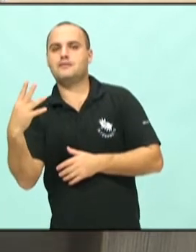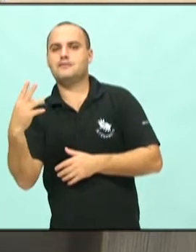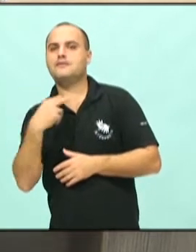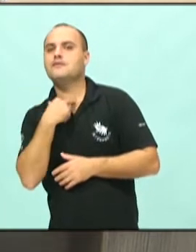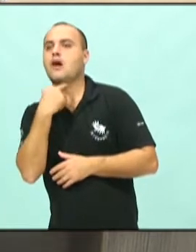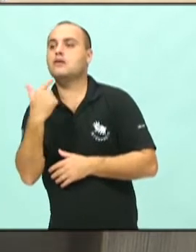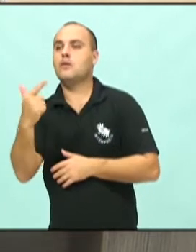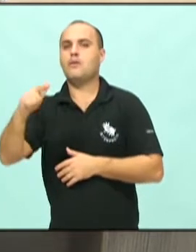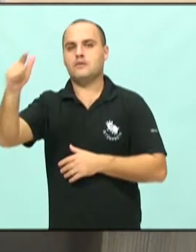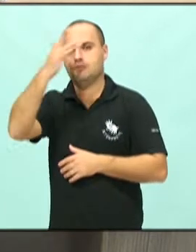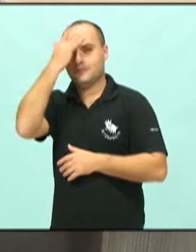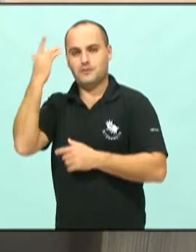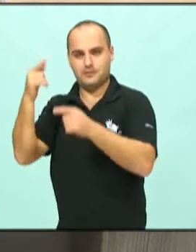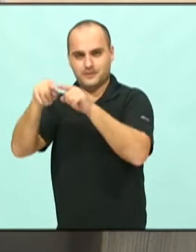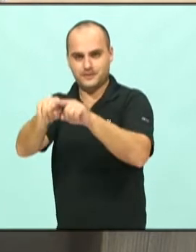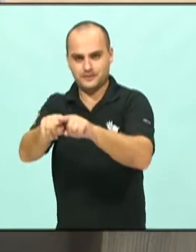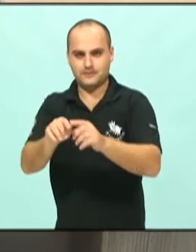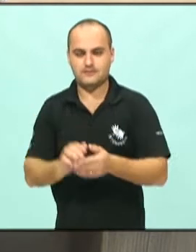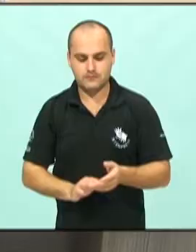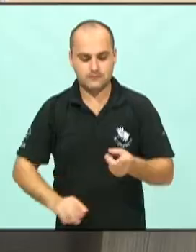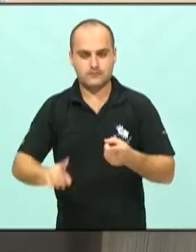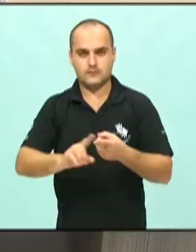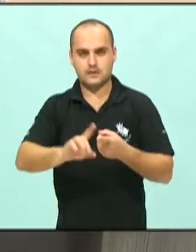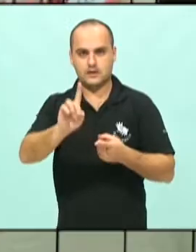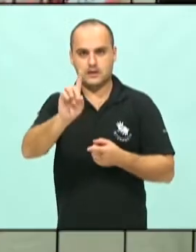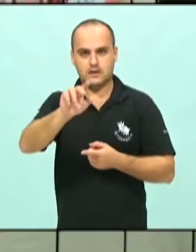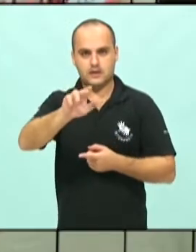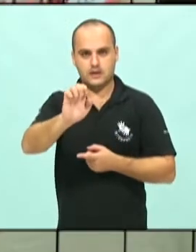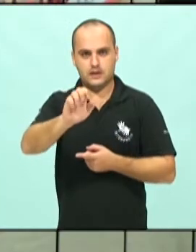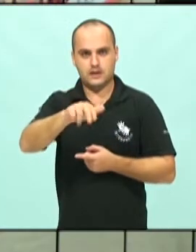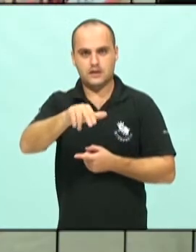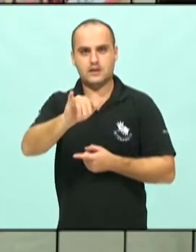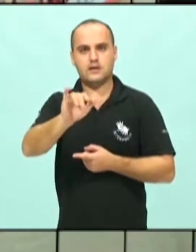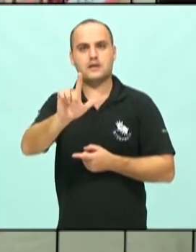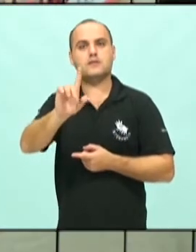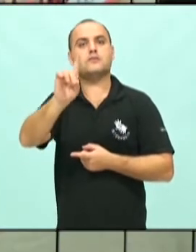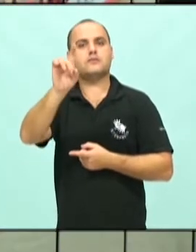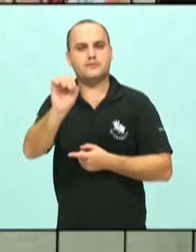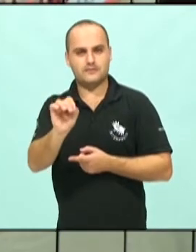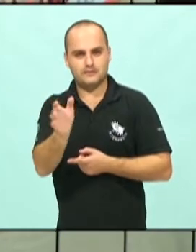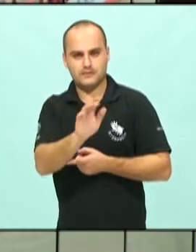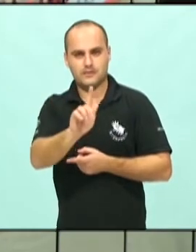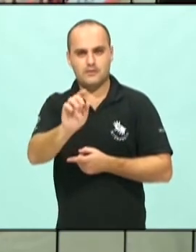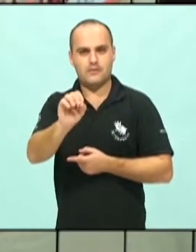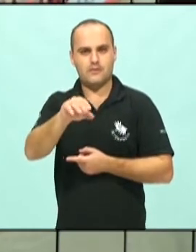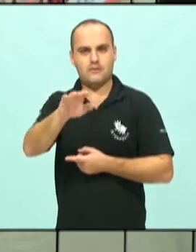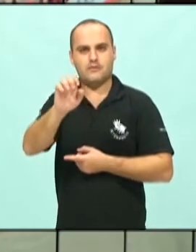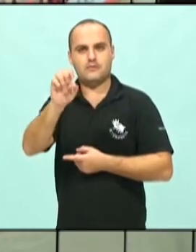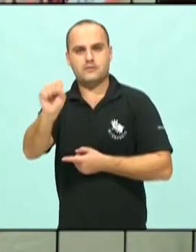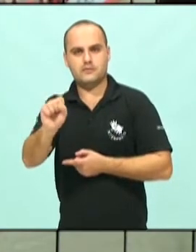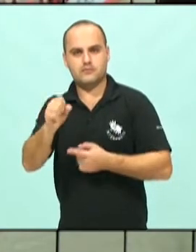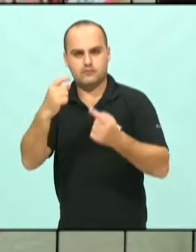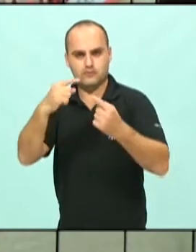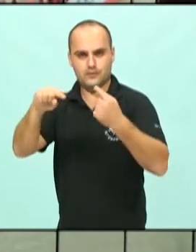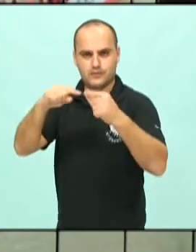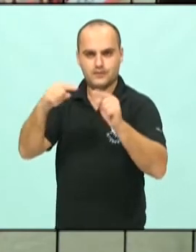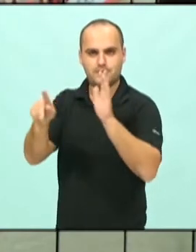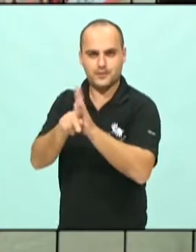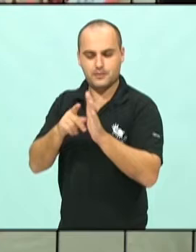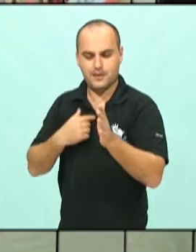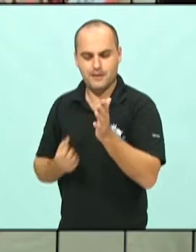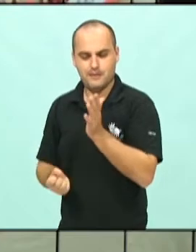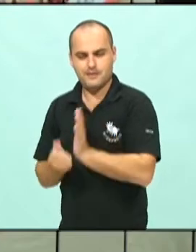parceiros, né? Então tem a parceria Lenildo Gomes na música Choro de Faia. Choro de Faia é a música que fala que é a música que eu fiz